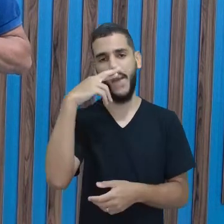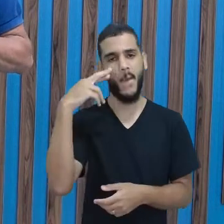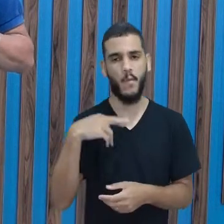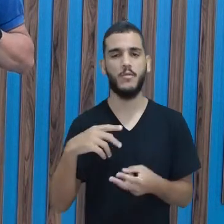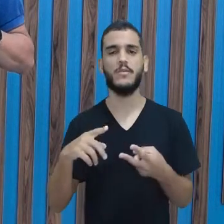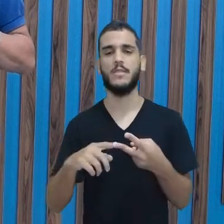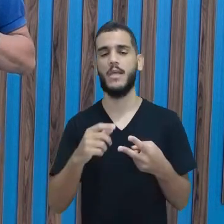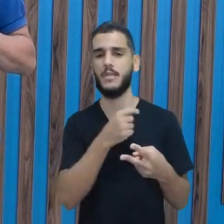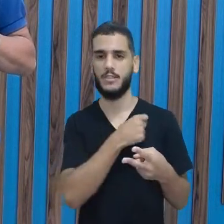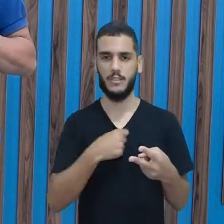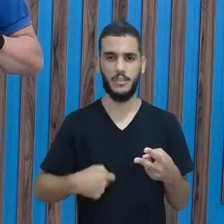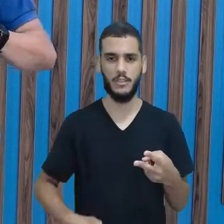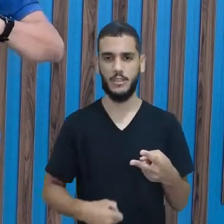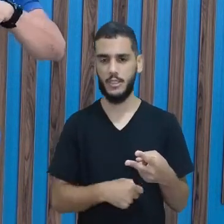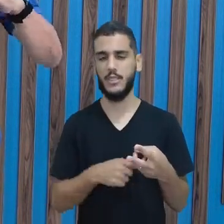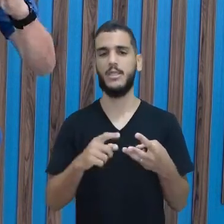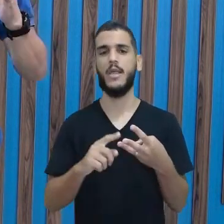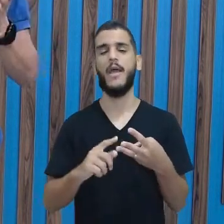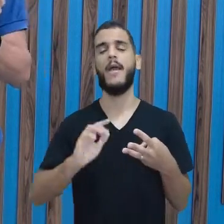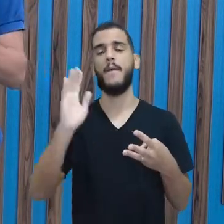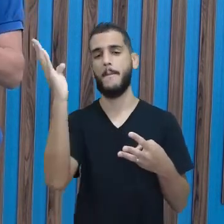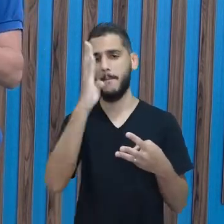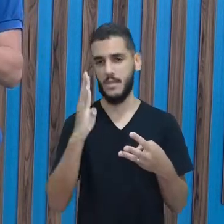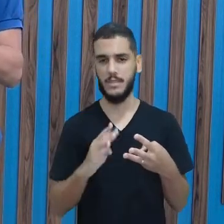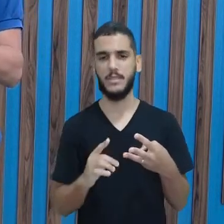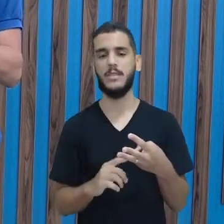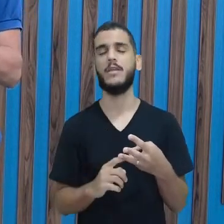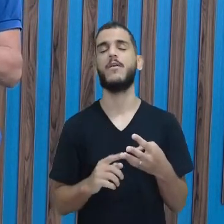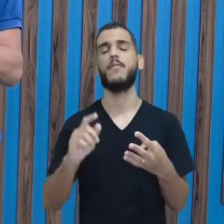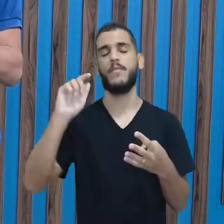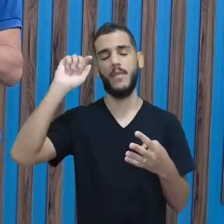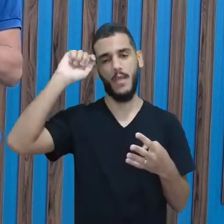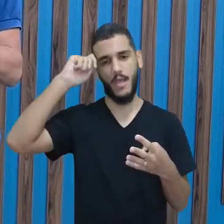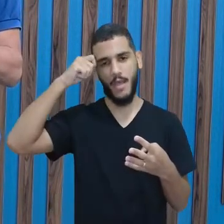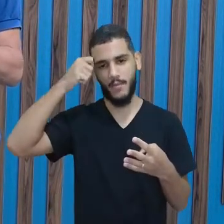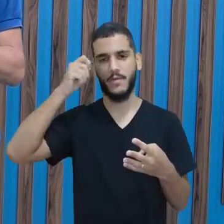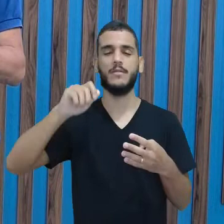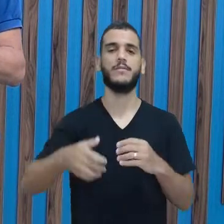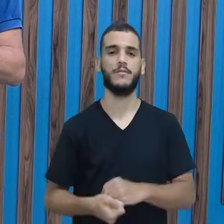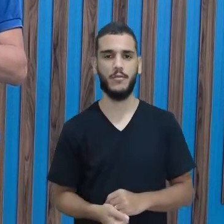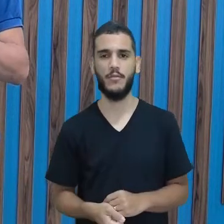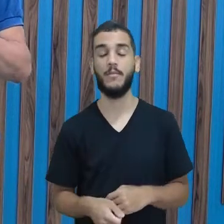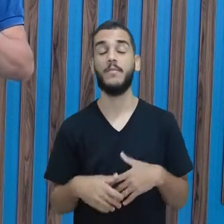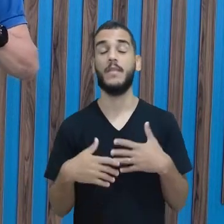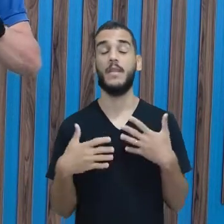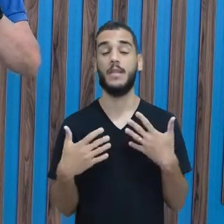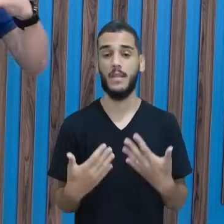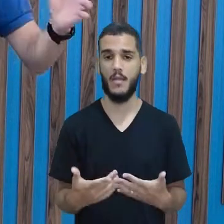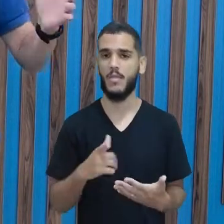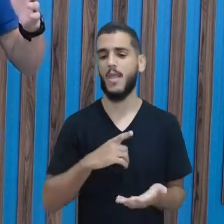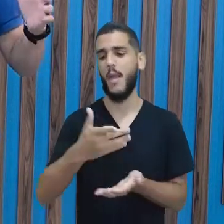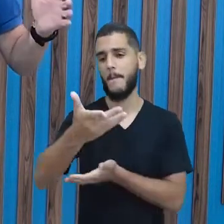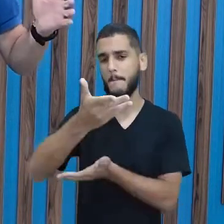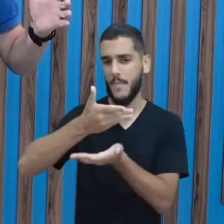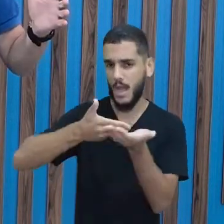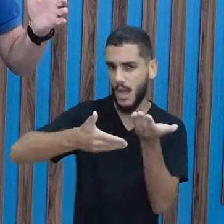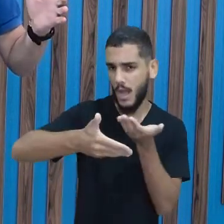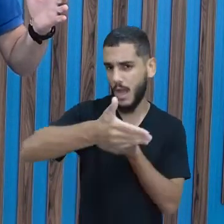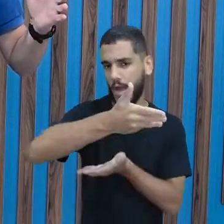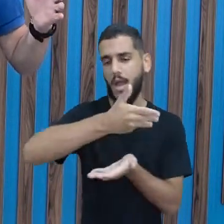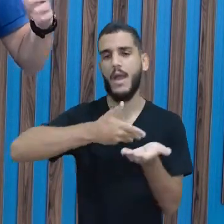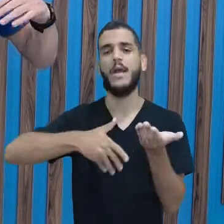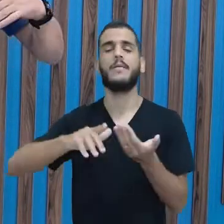Né? E aí o que é que acontece? Esses países eles têm relações comerciais, né? Onde tira algumas